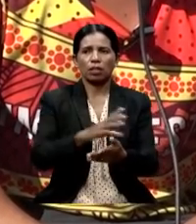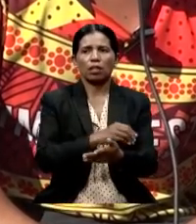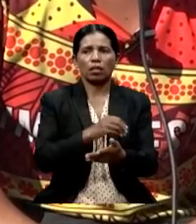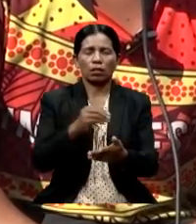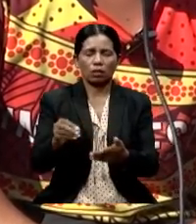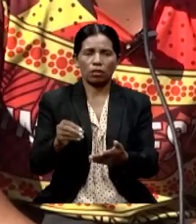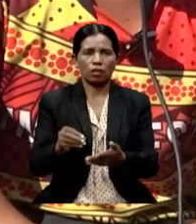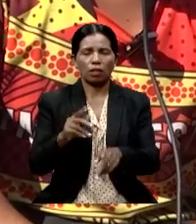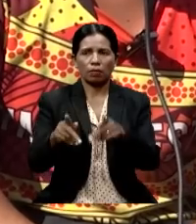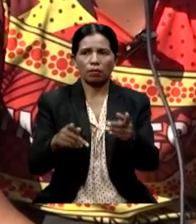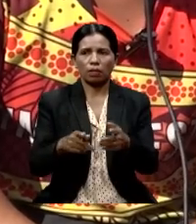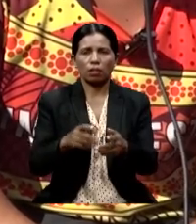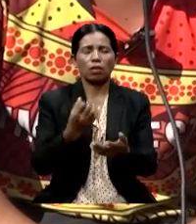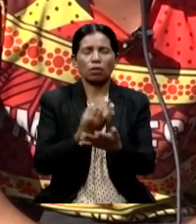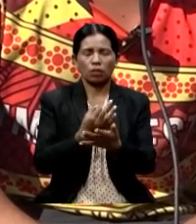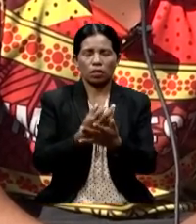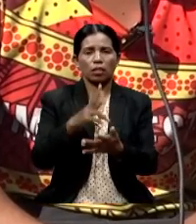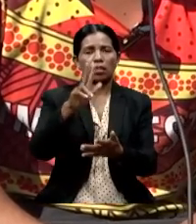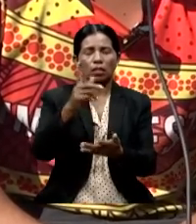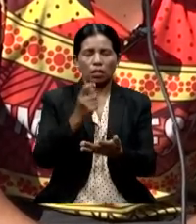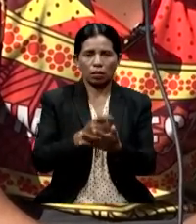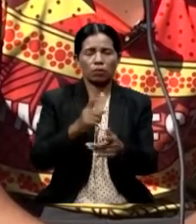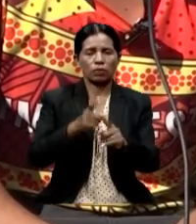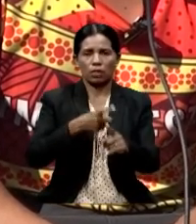o $3,000 cada por mês.